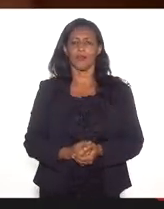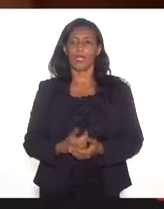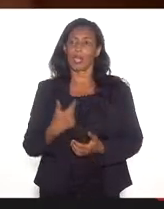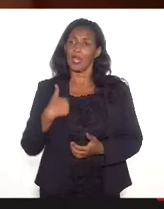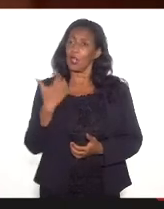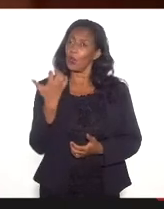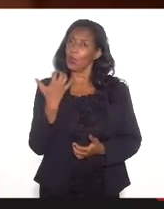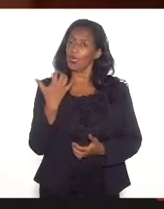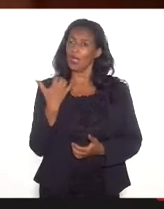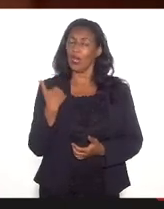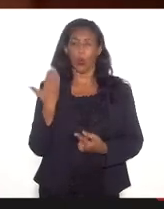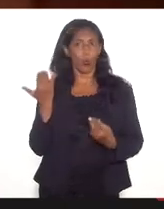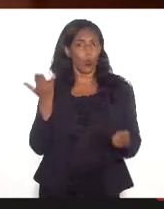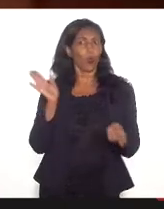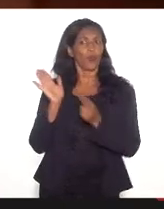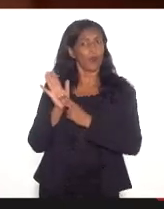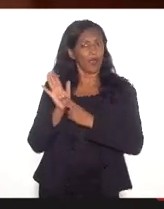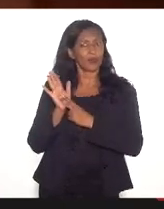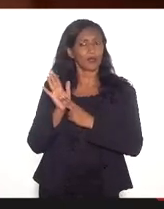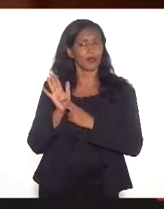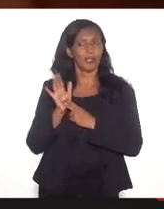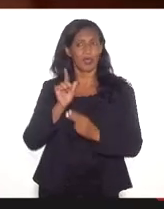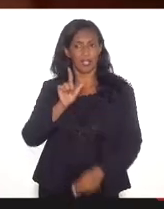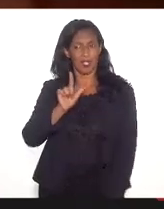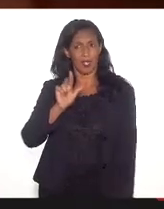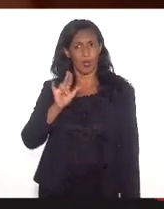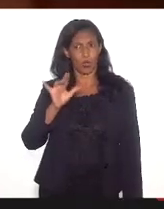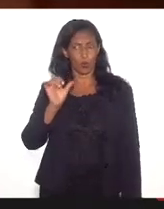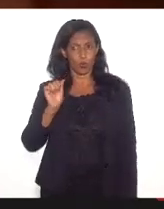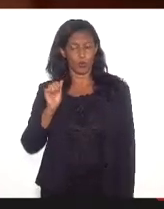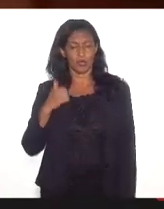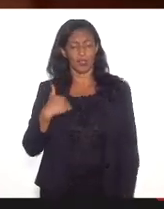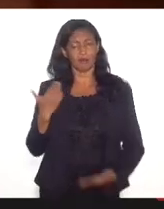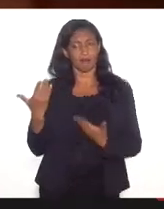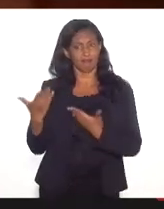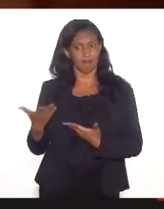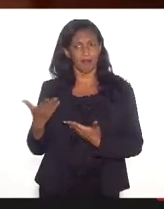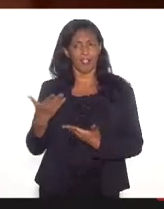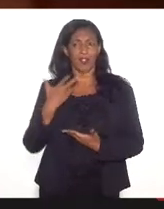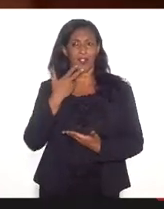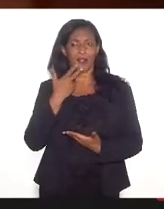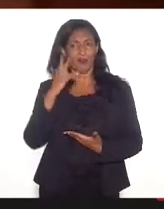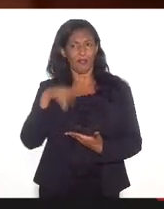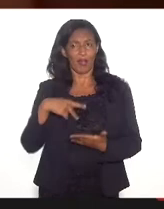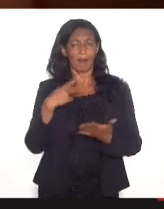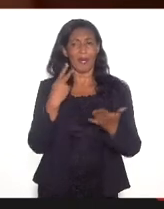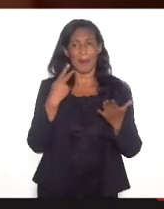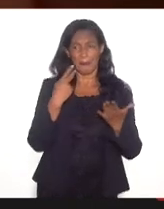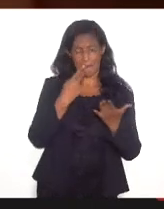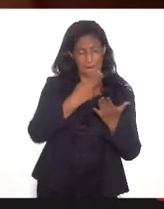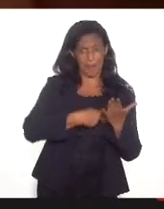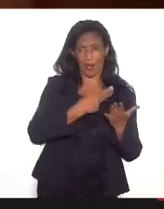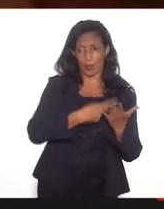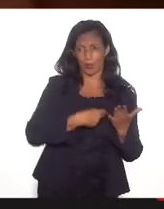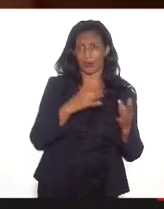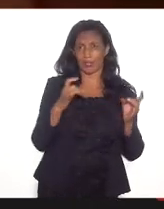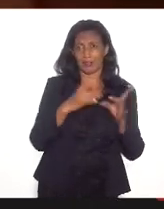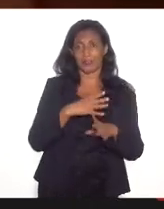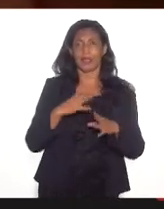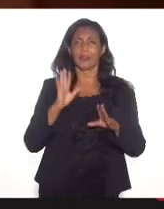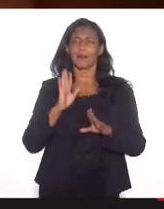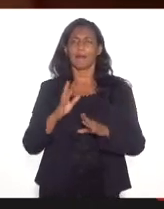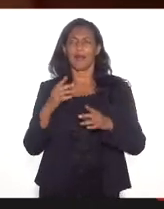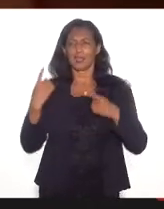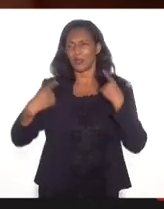pontuações. Confesso, Renata, que a Lúcia está aqui e representa muito bem essa porta, mas, assim, o nosso Fórum Permanente